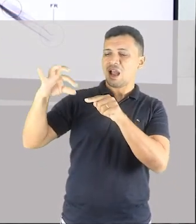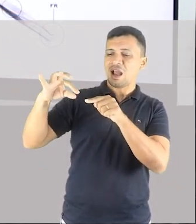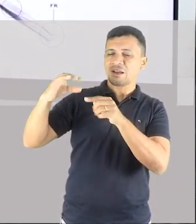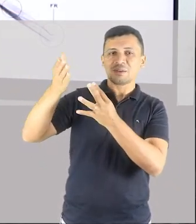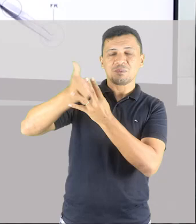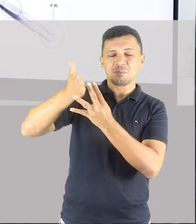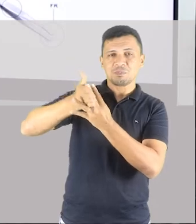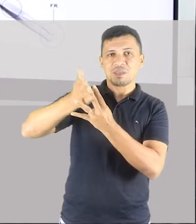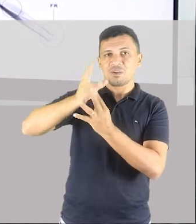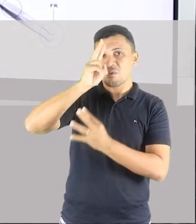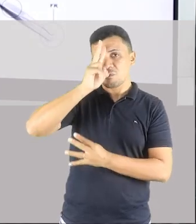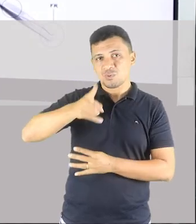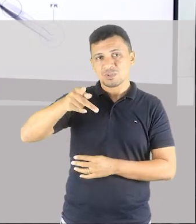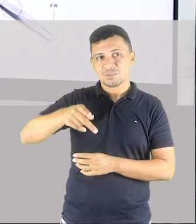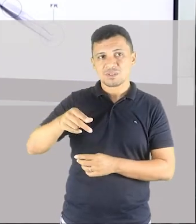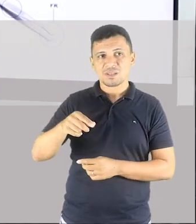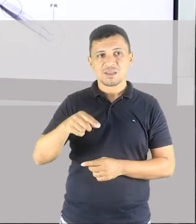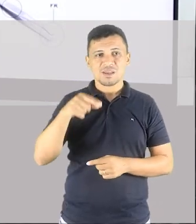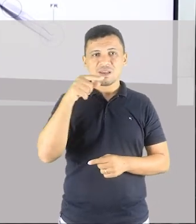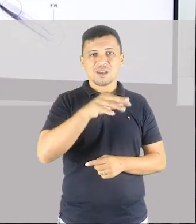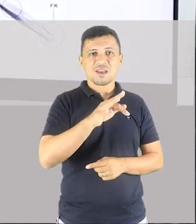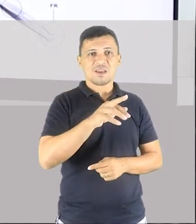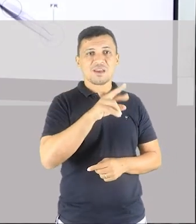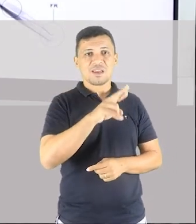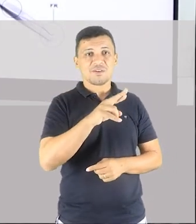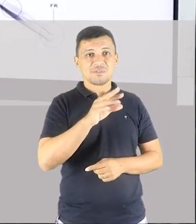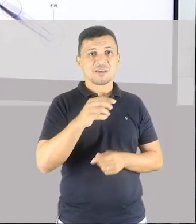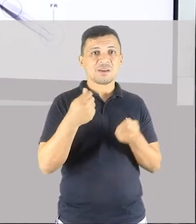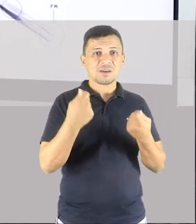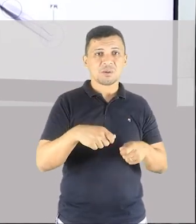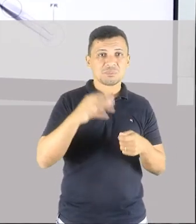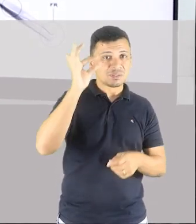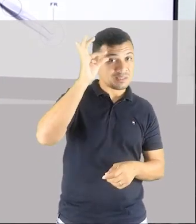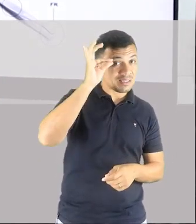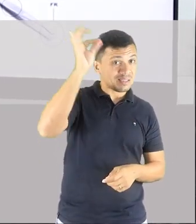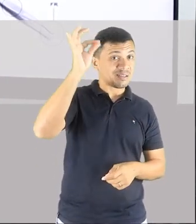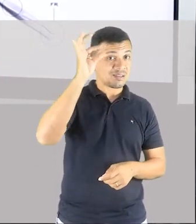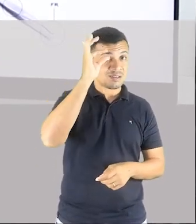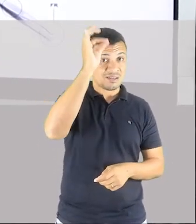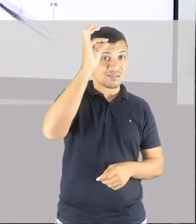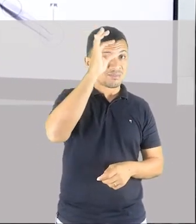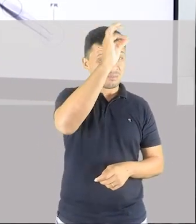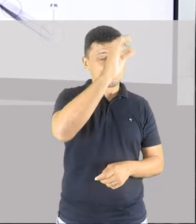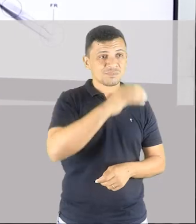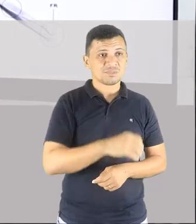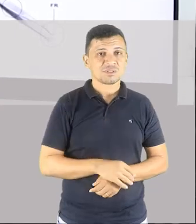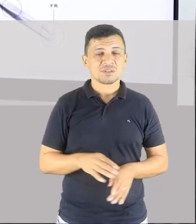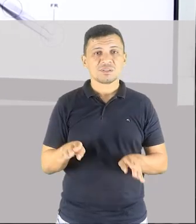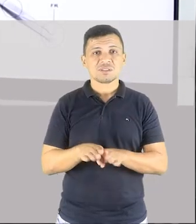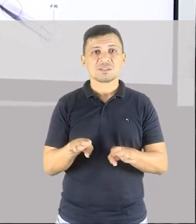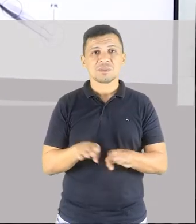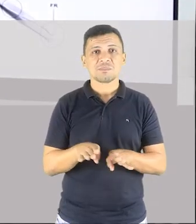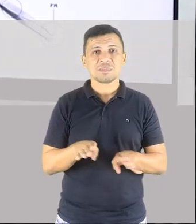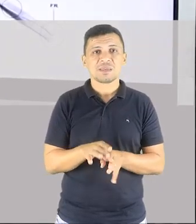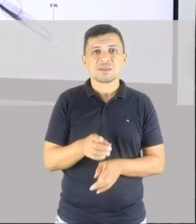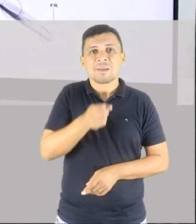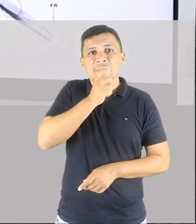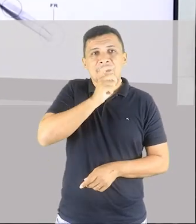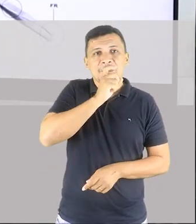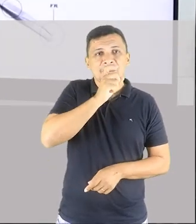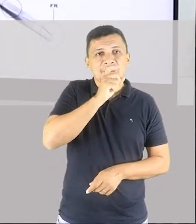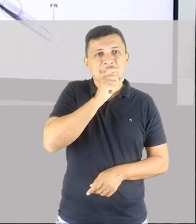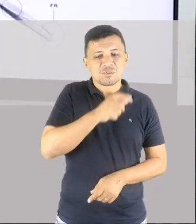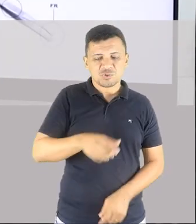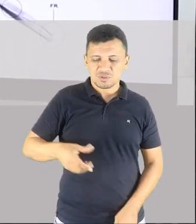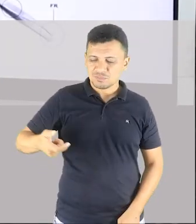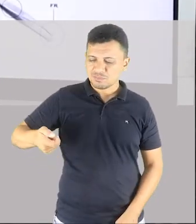força resistente é a necessária para tirar o pelo, certo? Um pegador de gelo também